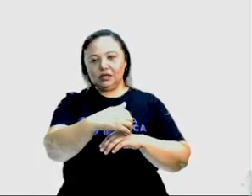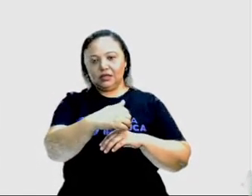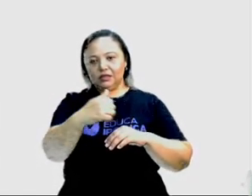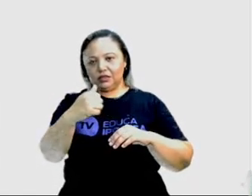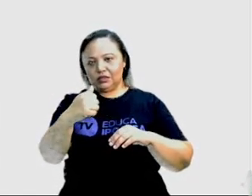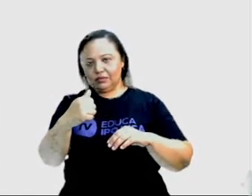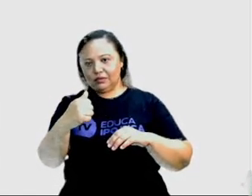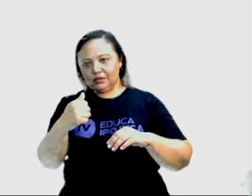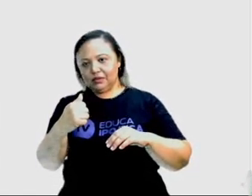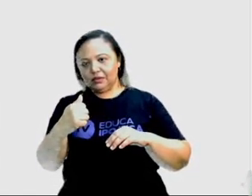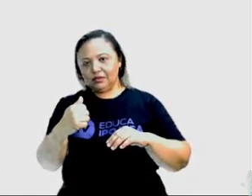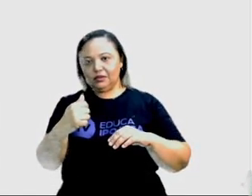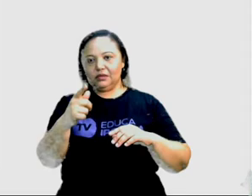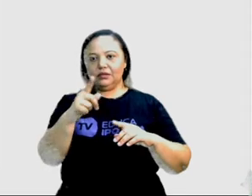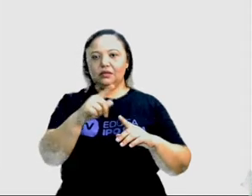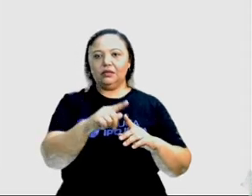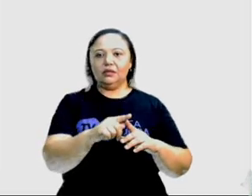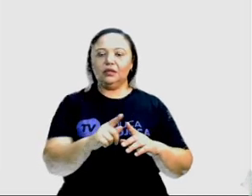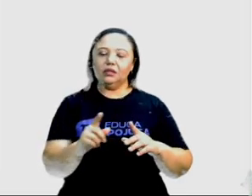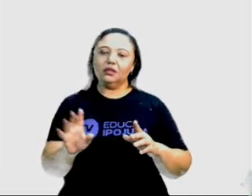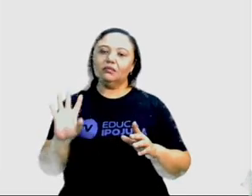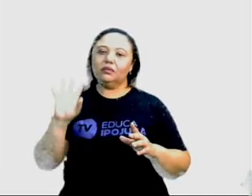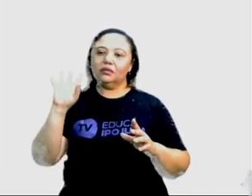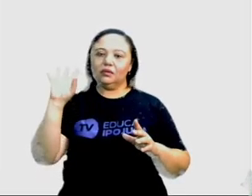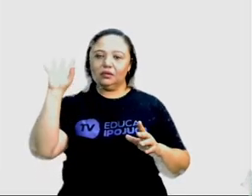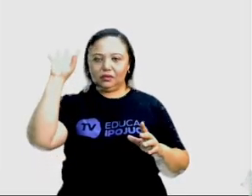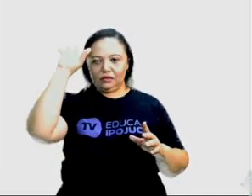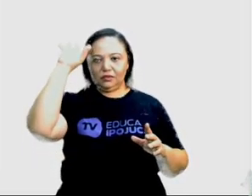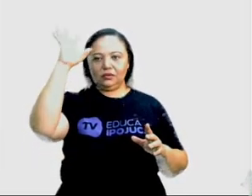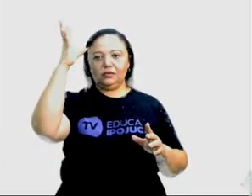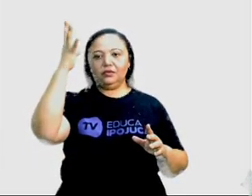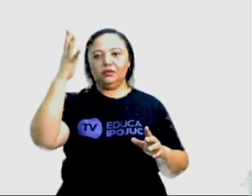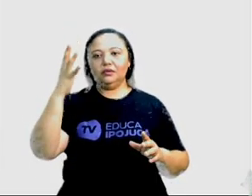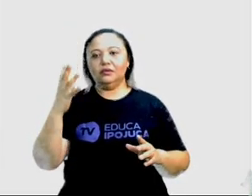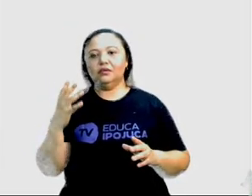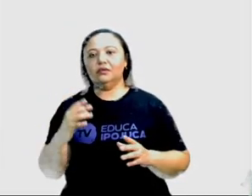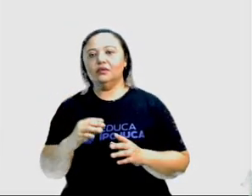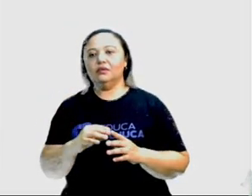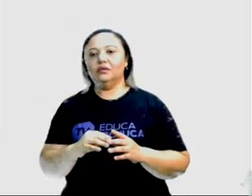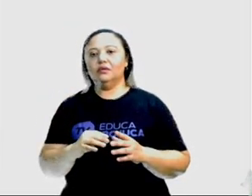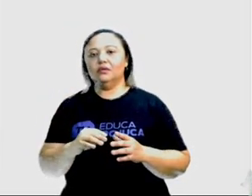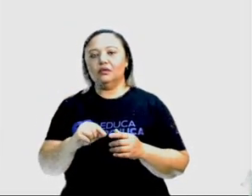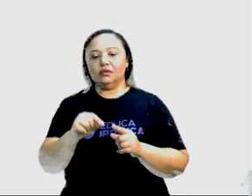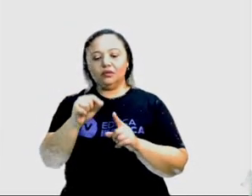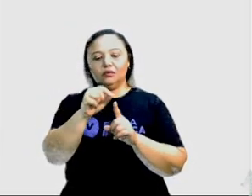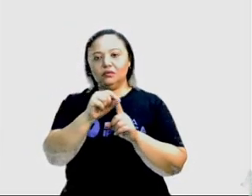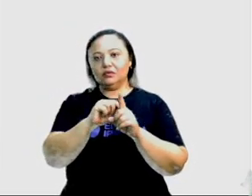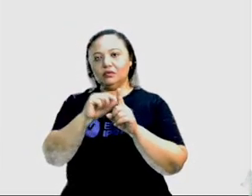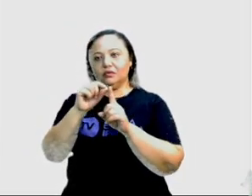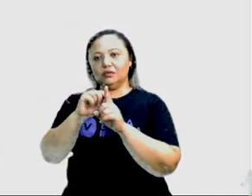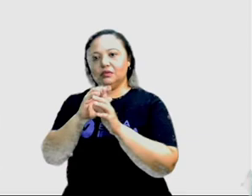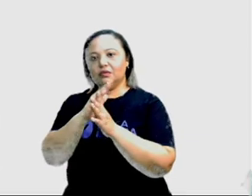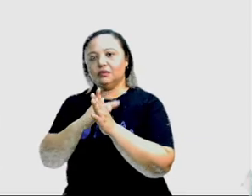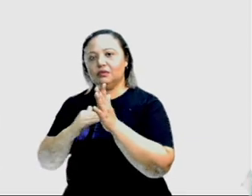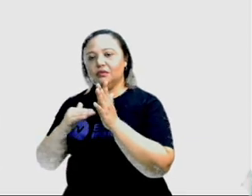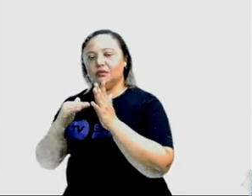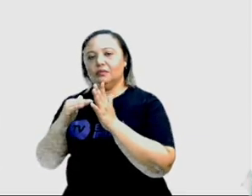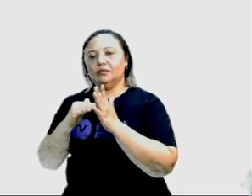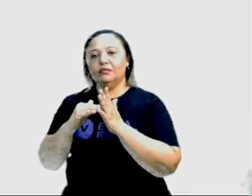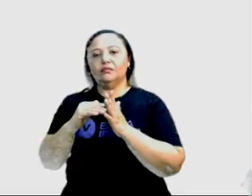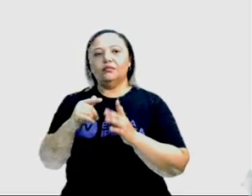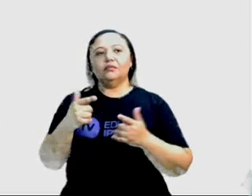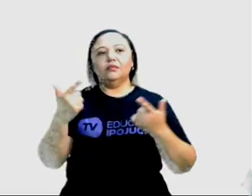telefonia. E veja o azul. Foi janeiro. Tem os meses do ano todinho aí. Aí você veja.